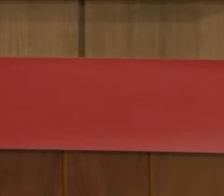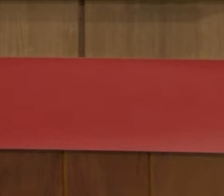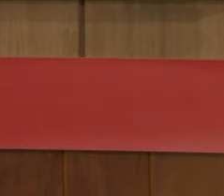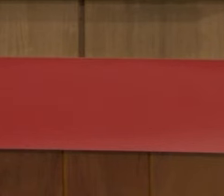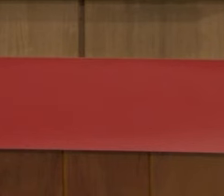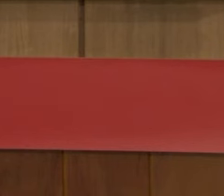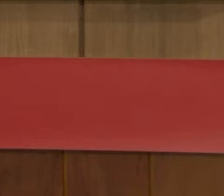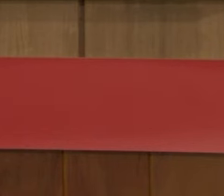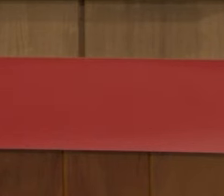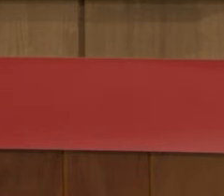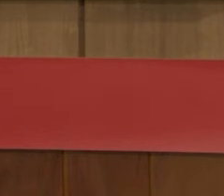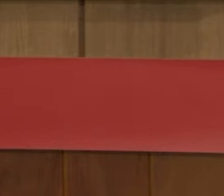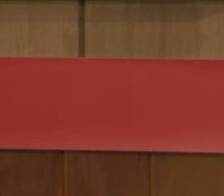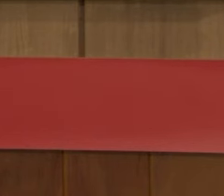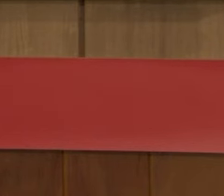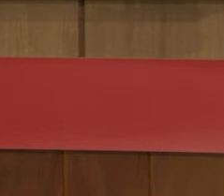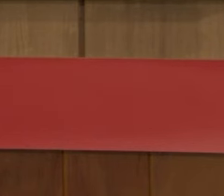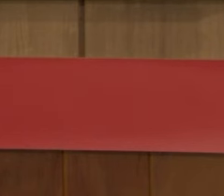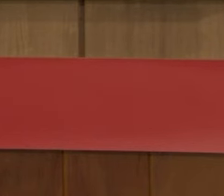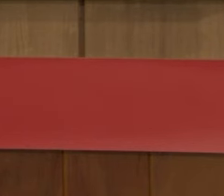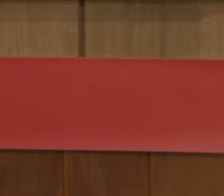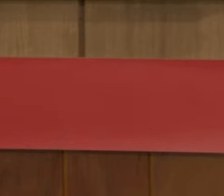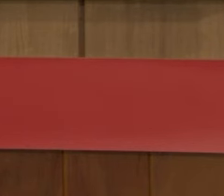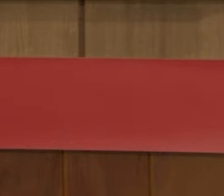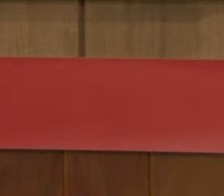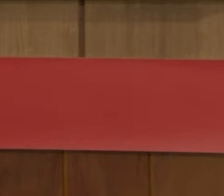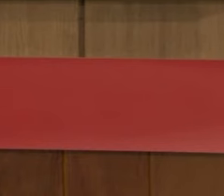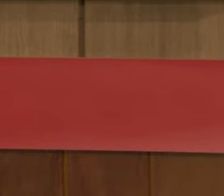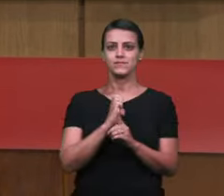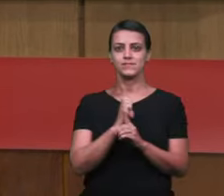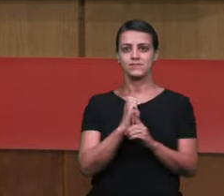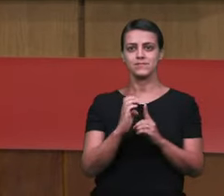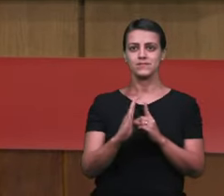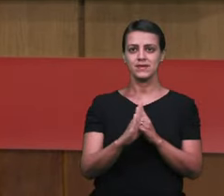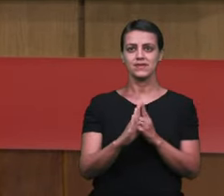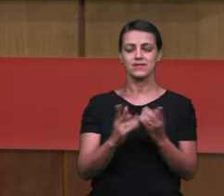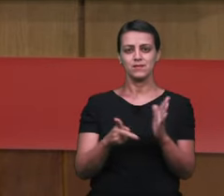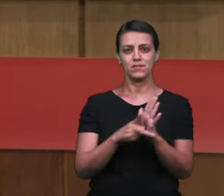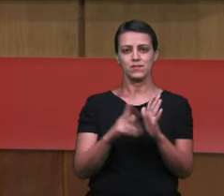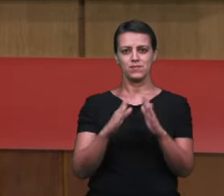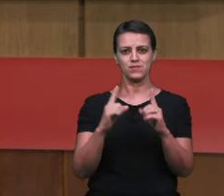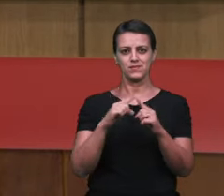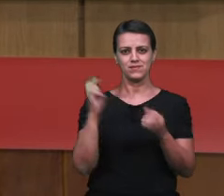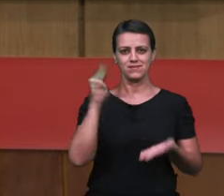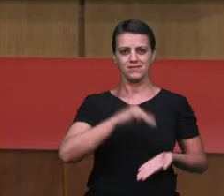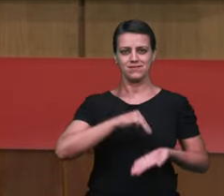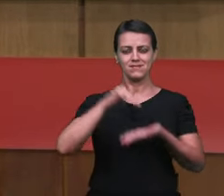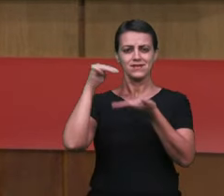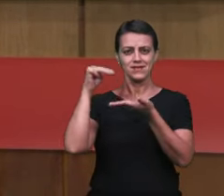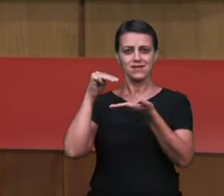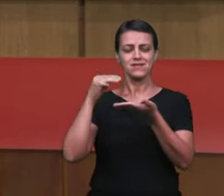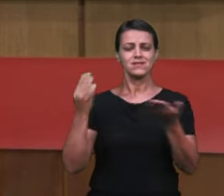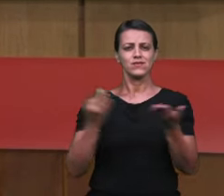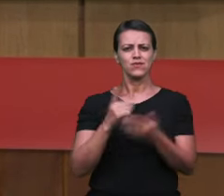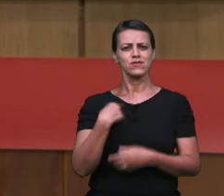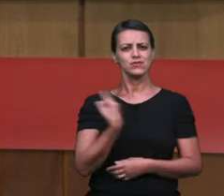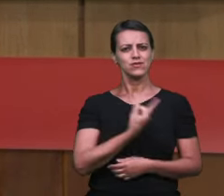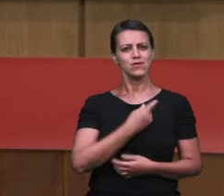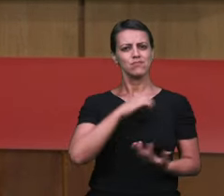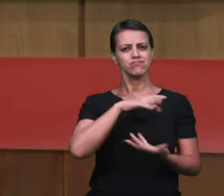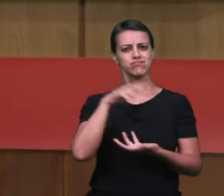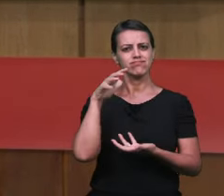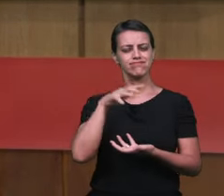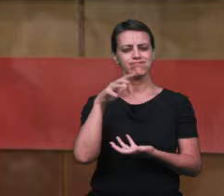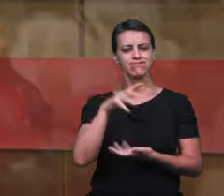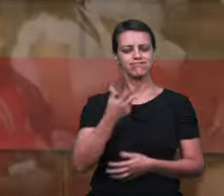Esta é a Escola Bíblica da Igreja Cristã Maranata, que nesta manhã em especial estamos transmitindo aqui